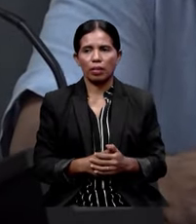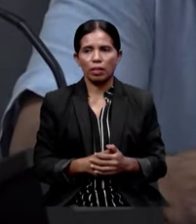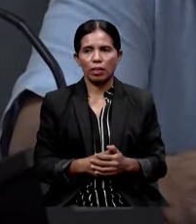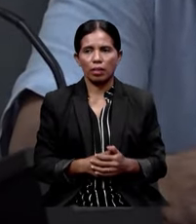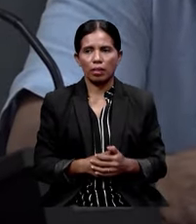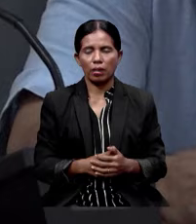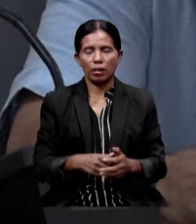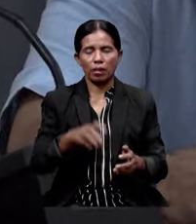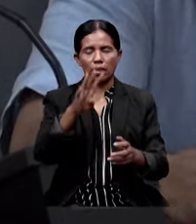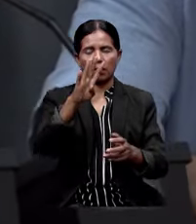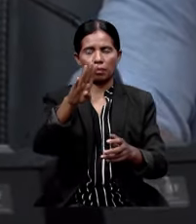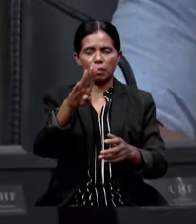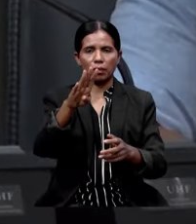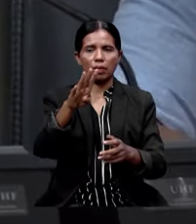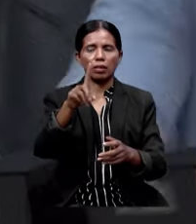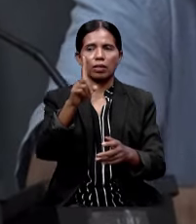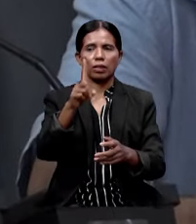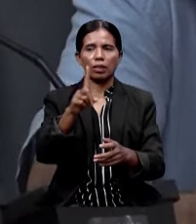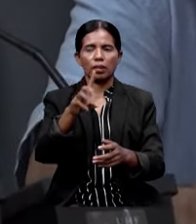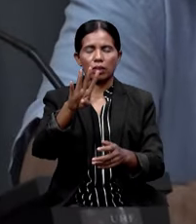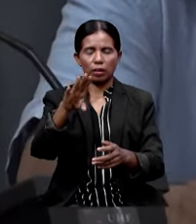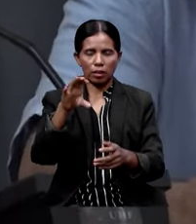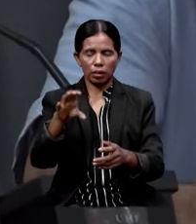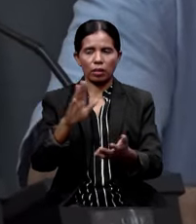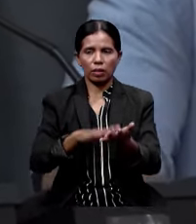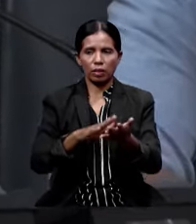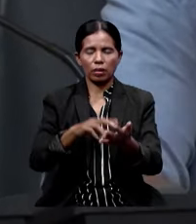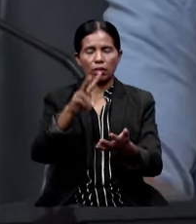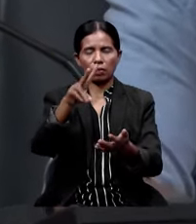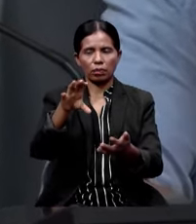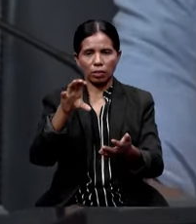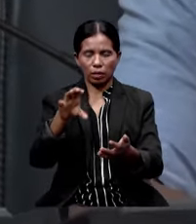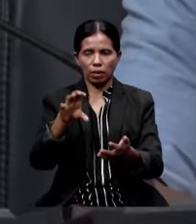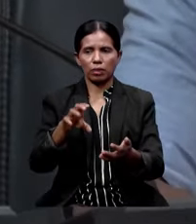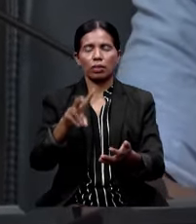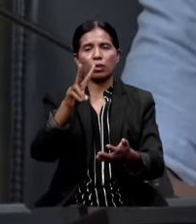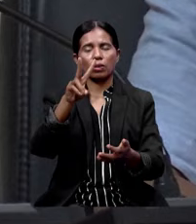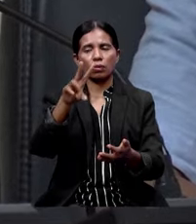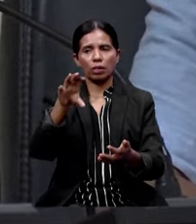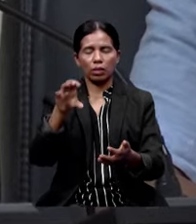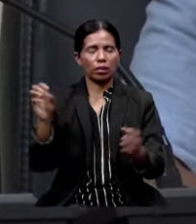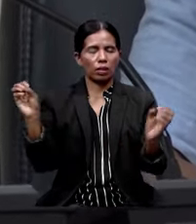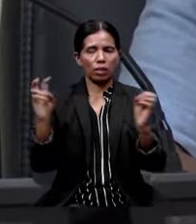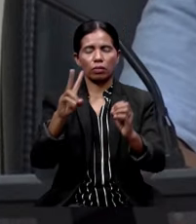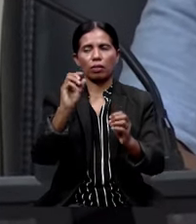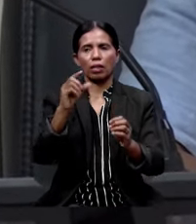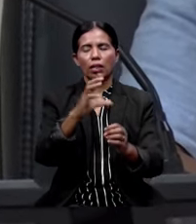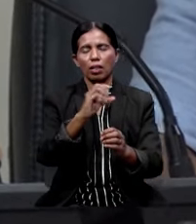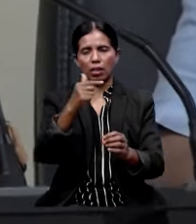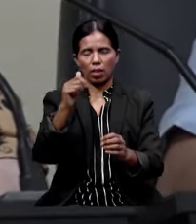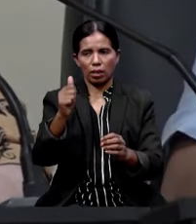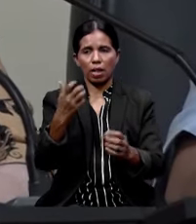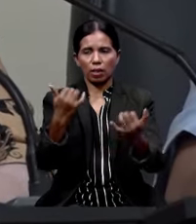2.400, né? Barra, por exemplo, pré-escolar, ia 200 lugares. Nelas vagas, mas bem lugares. Agora,